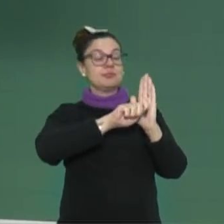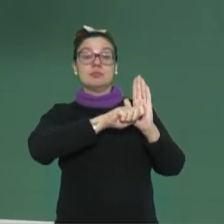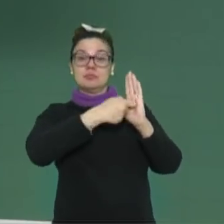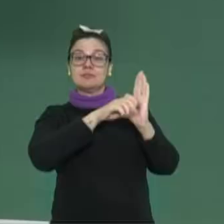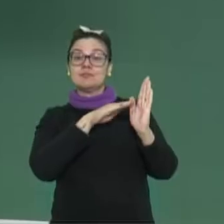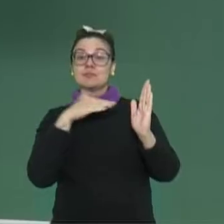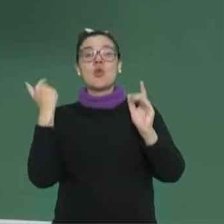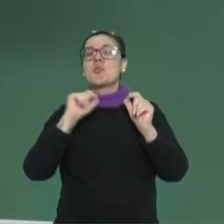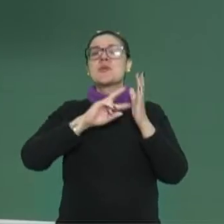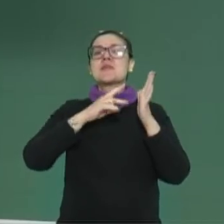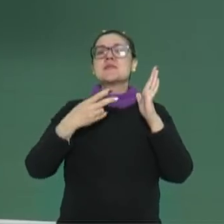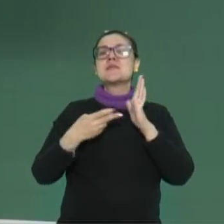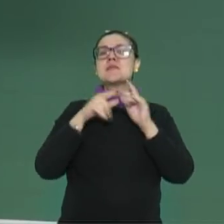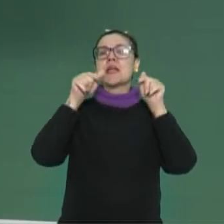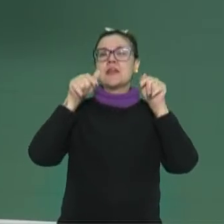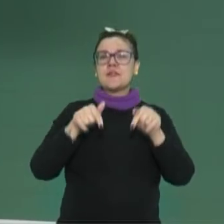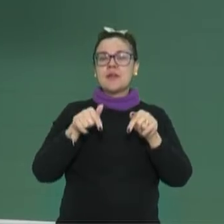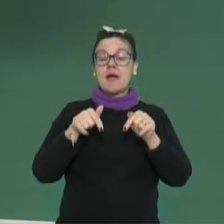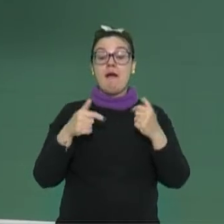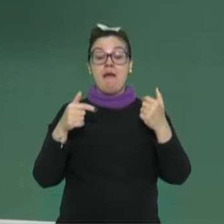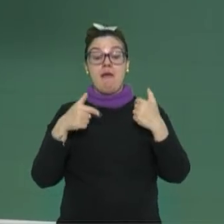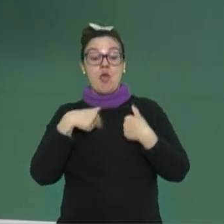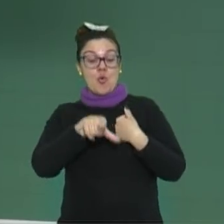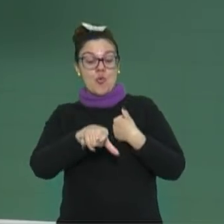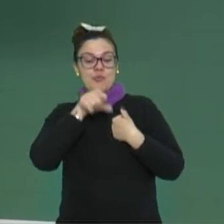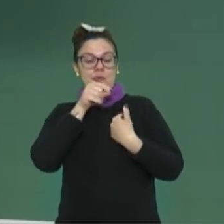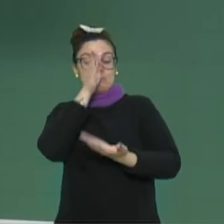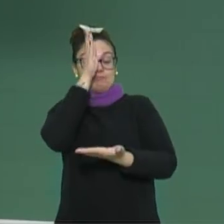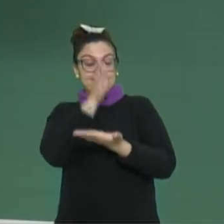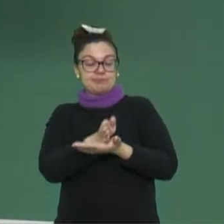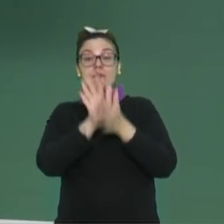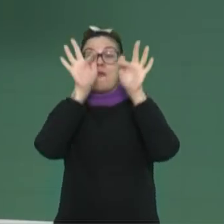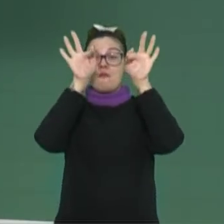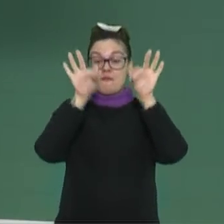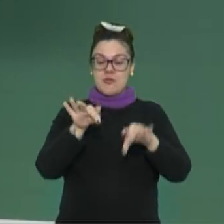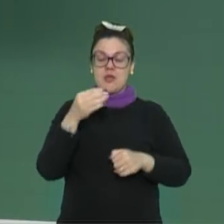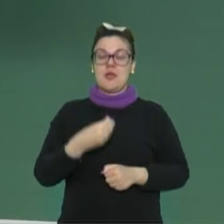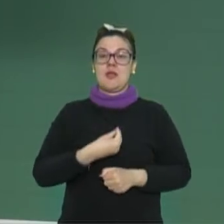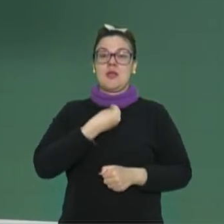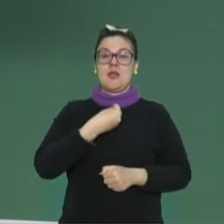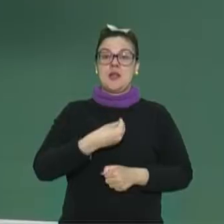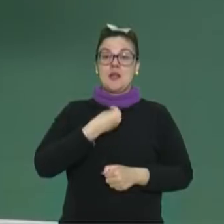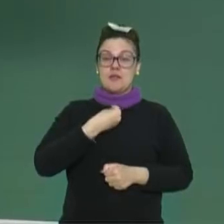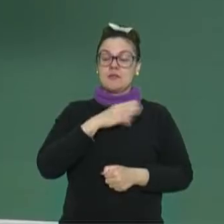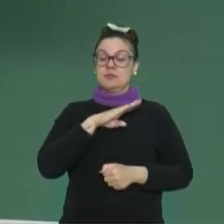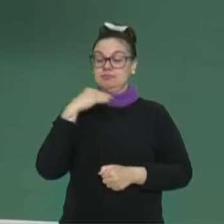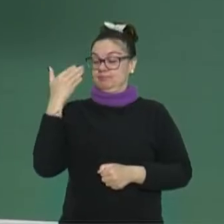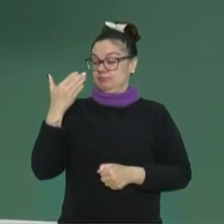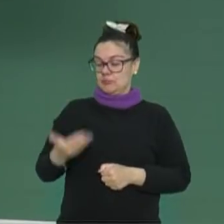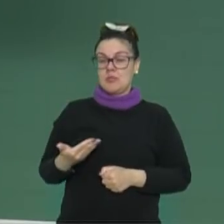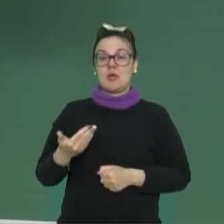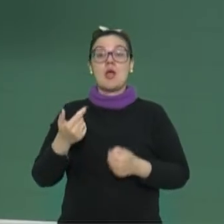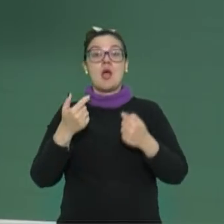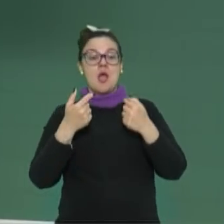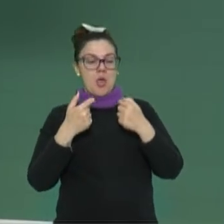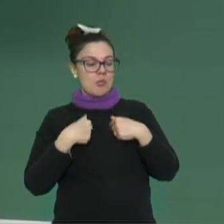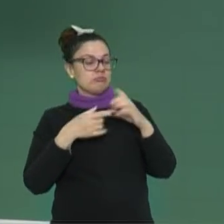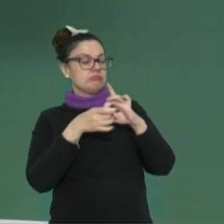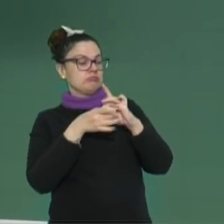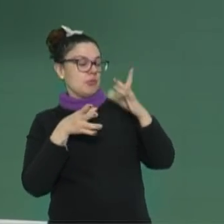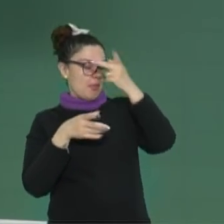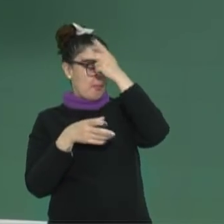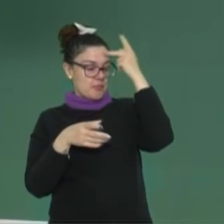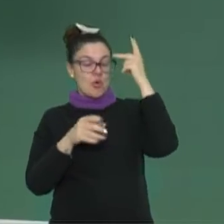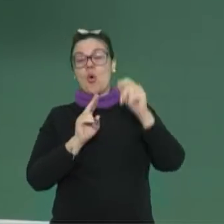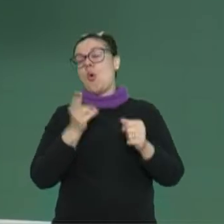é acabar, interromper a vida de um modo ativo, não somente permitindo que doenças, né,